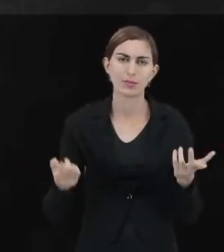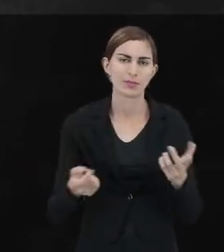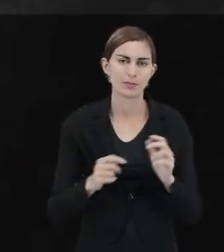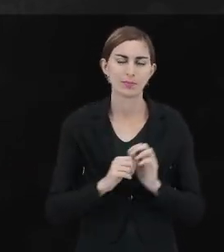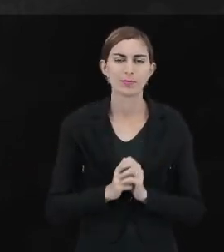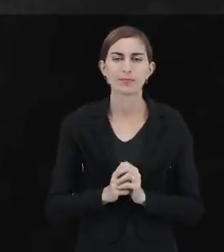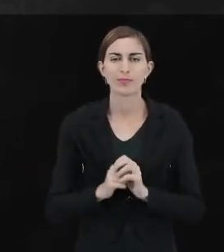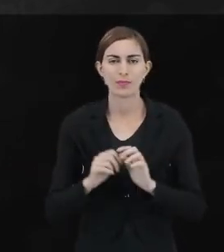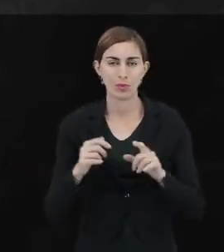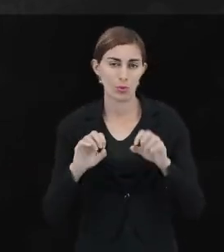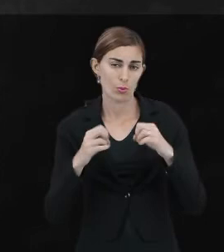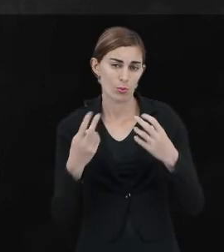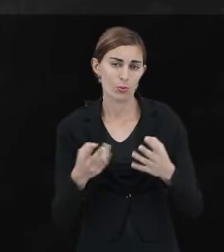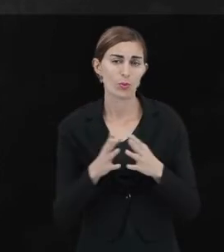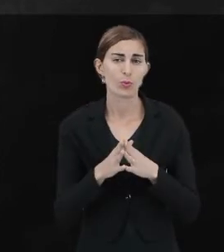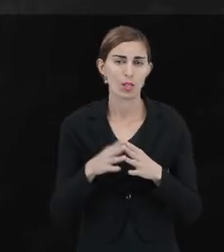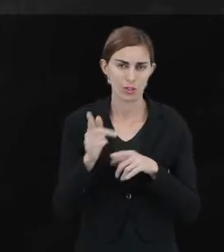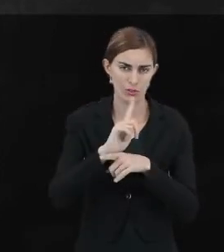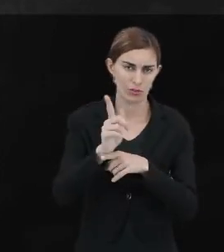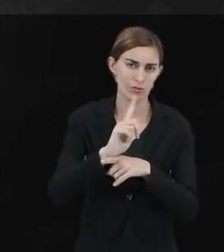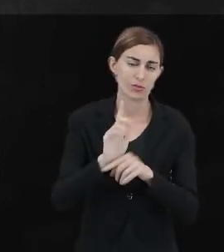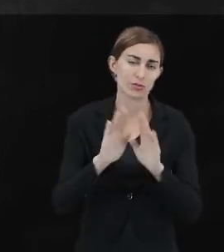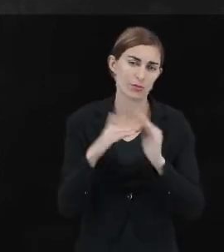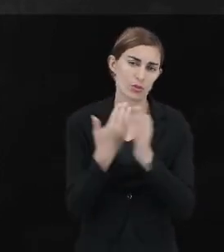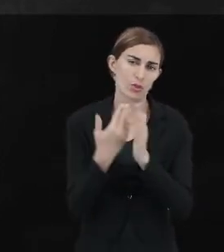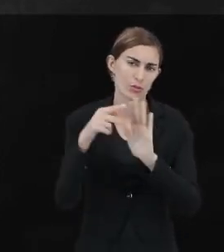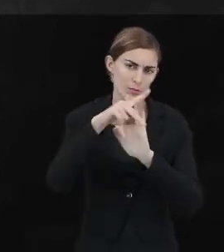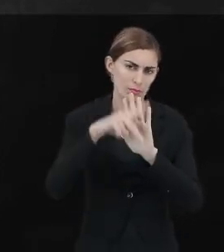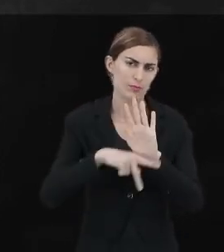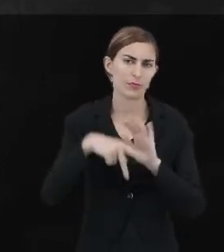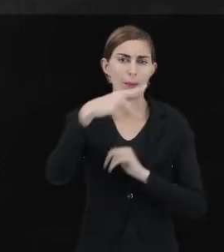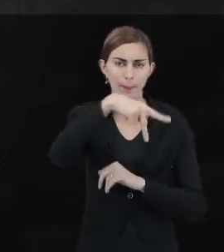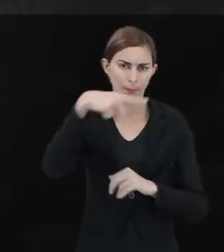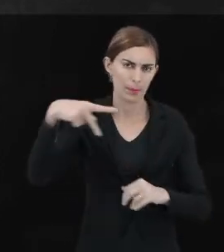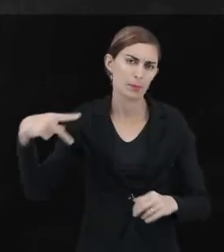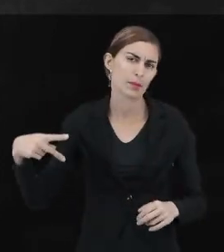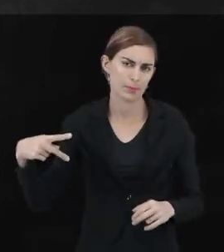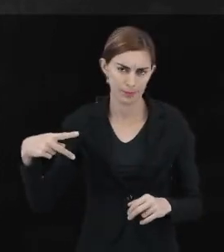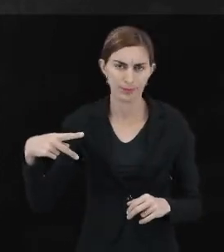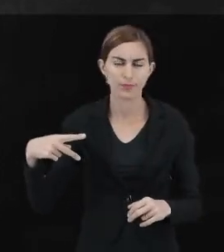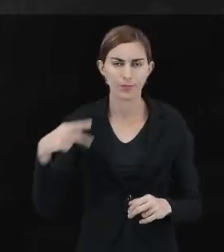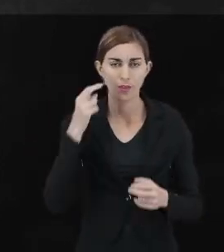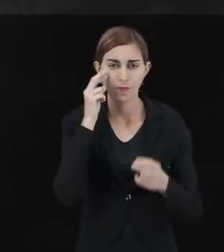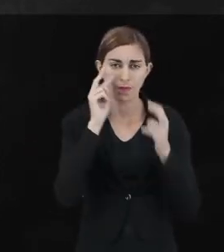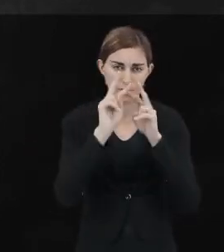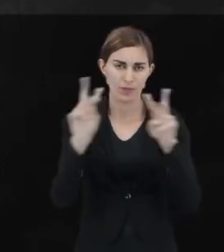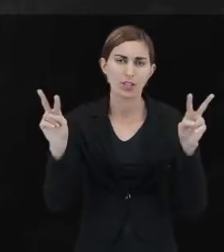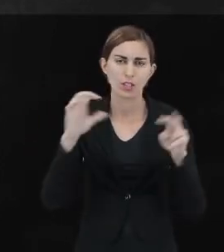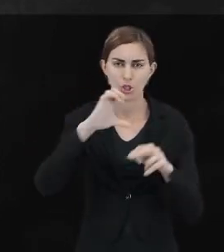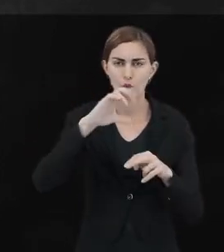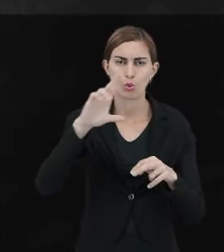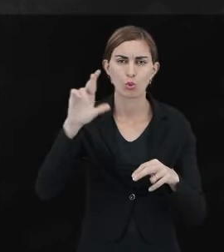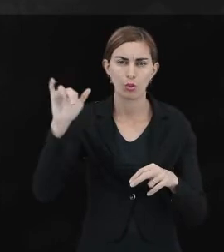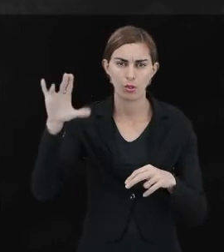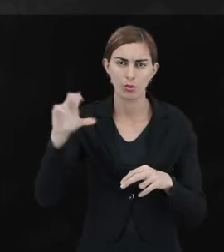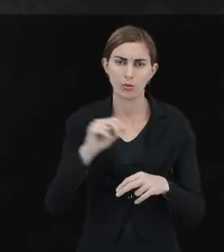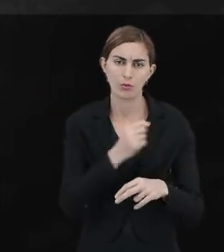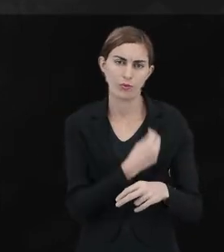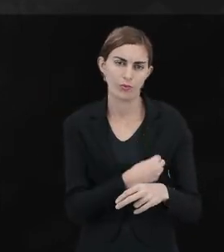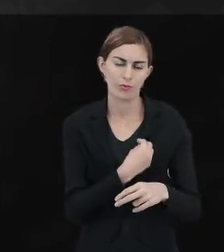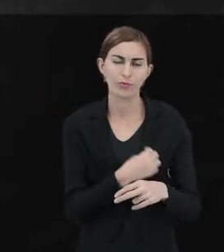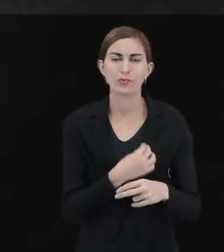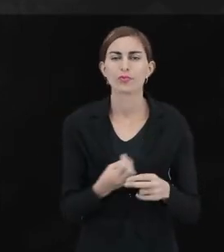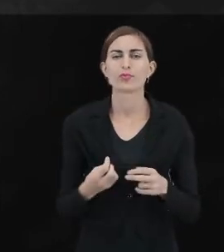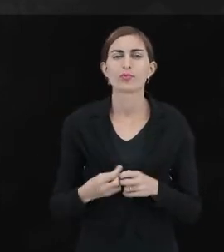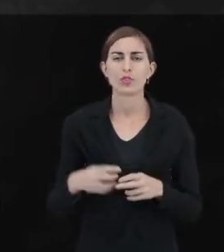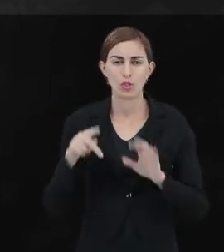reais. Concluindo, a gestão escolar e o projeto político-pedagógico, com vistas a um currículo vivo,